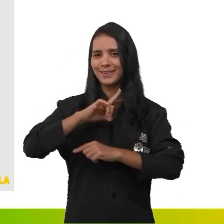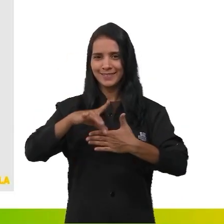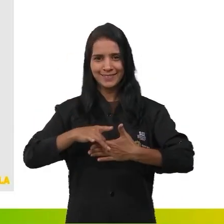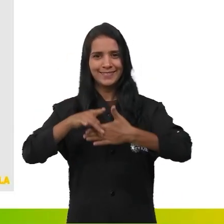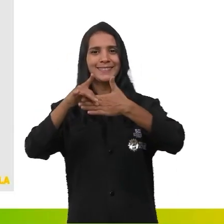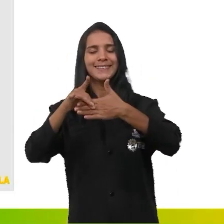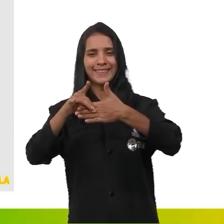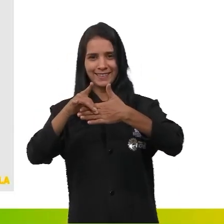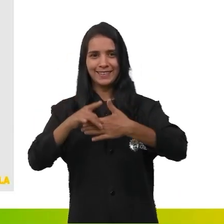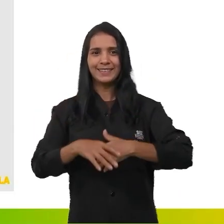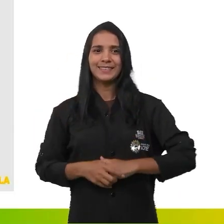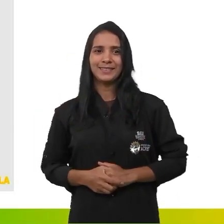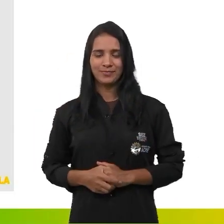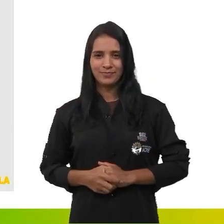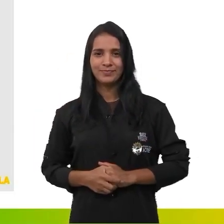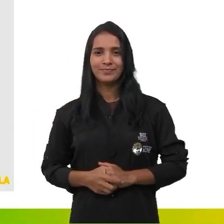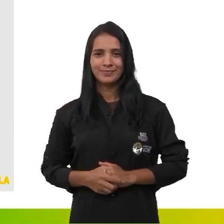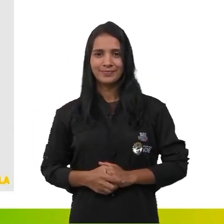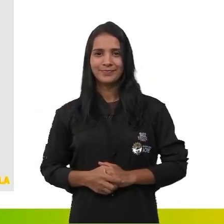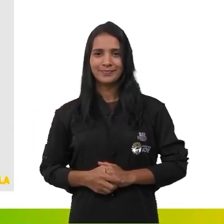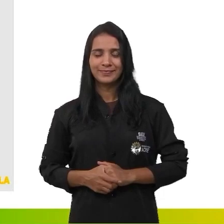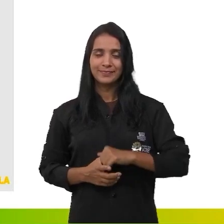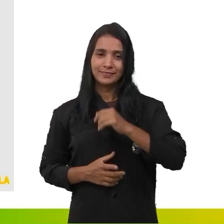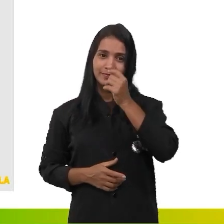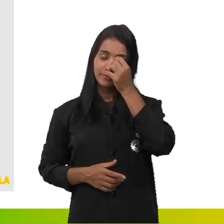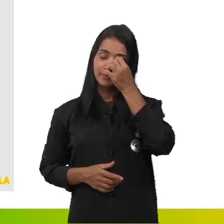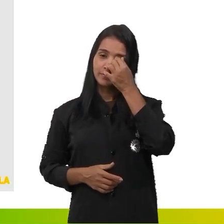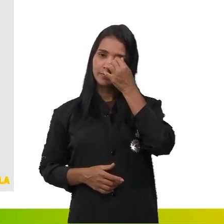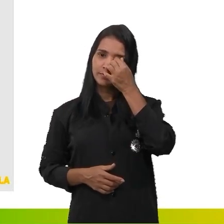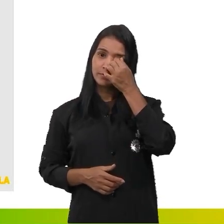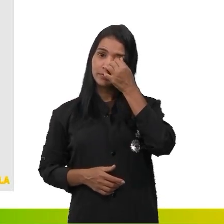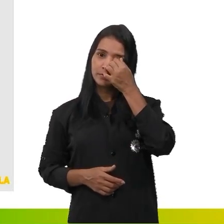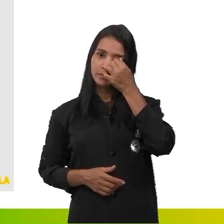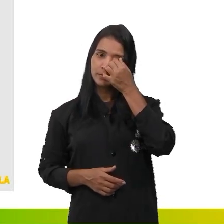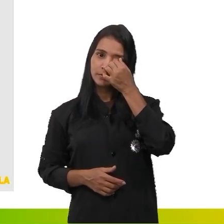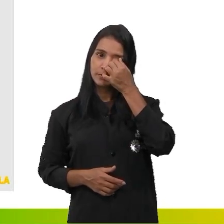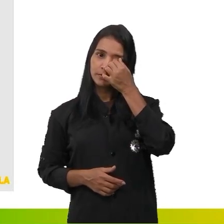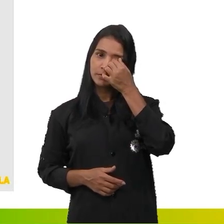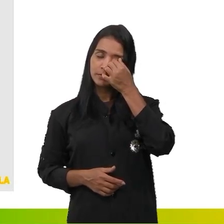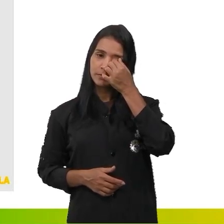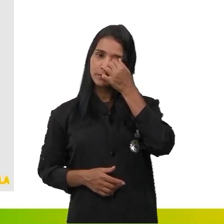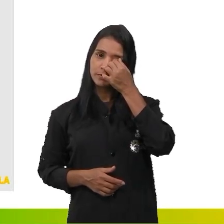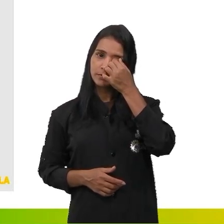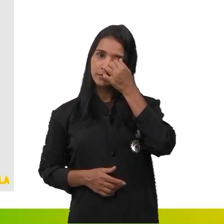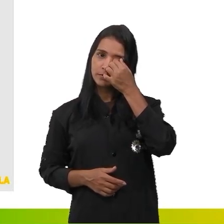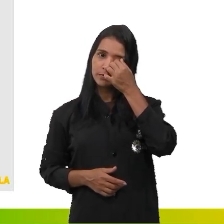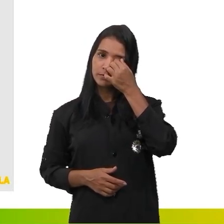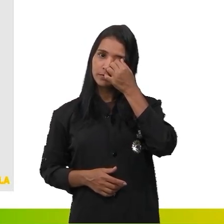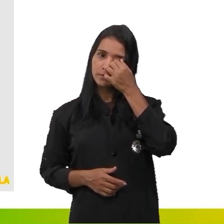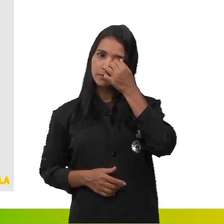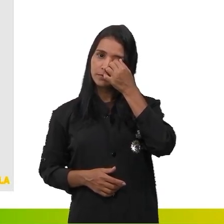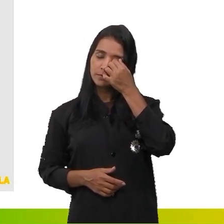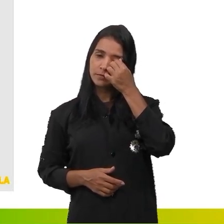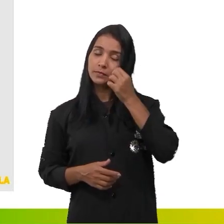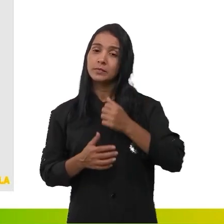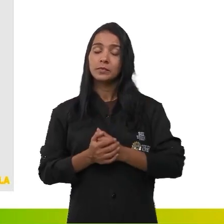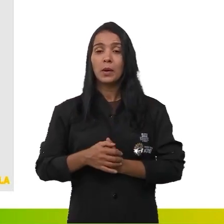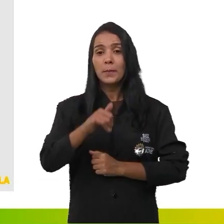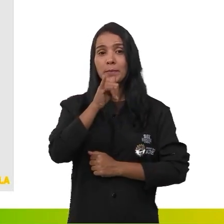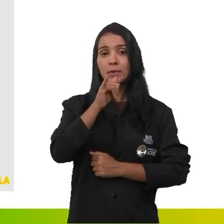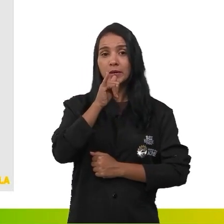exemplos de pessoas, políticos paternalistas e populistas. Entre eles, nós podemos citar